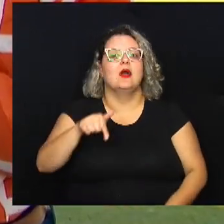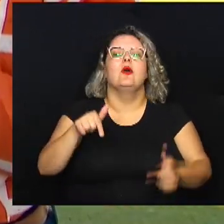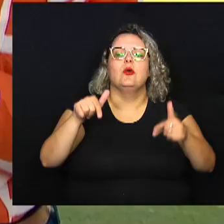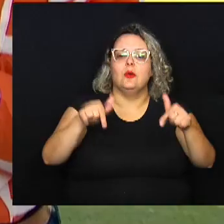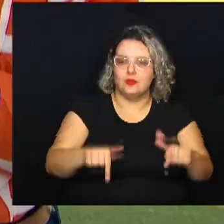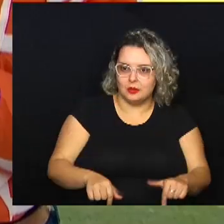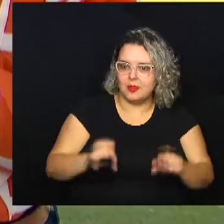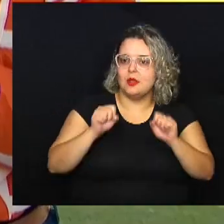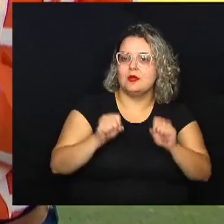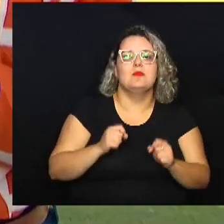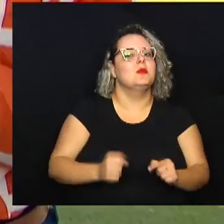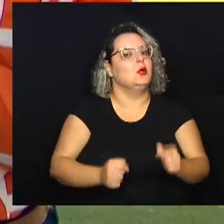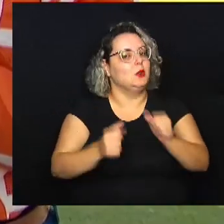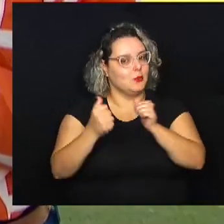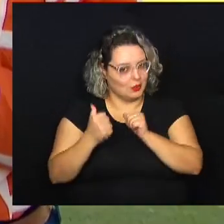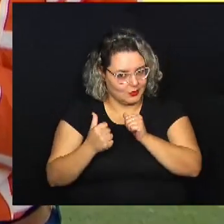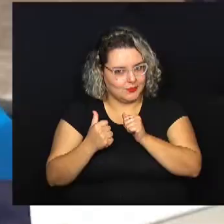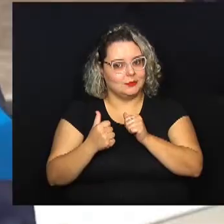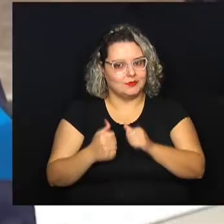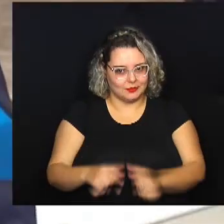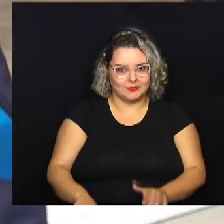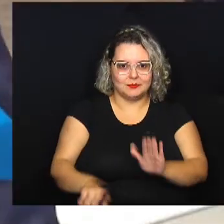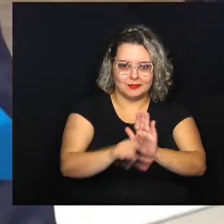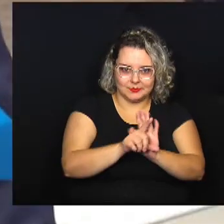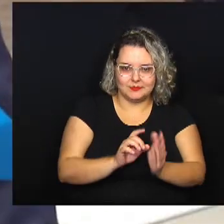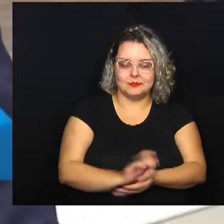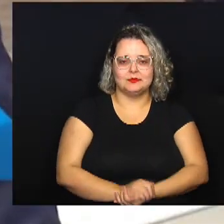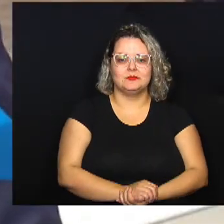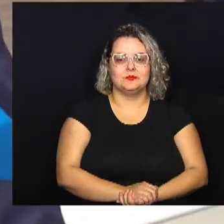pode ser beneficiado com essa lei. Como